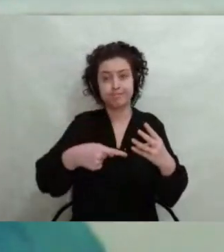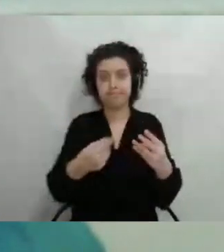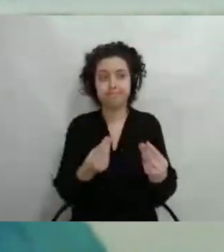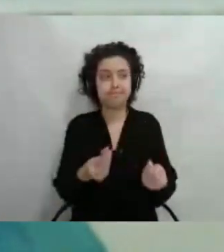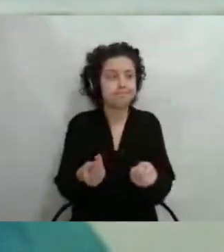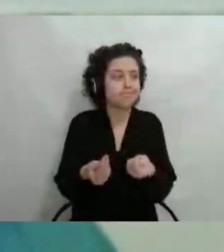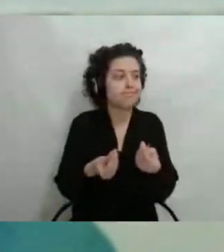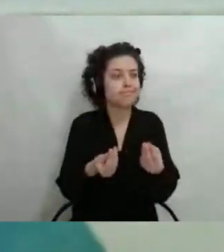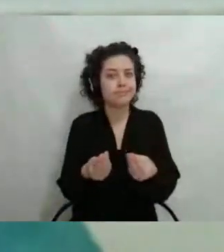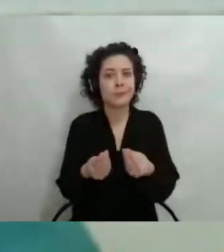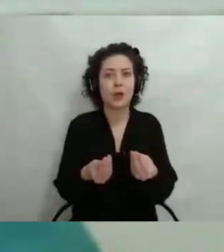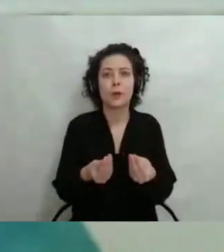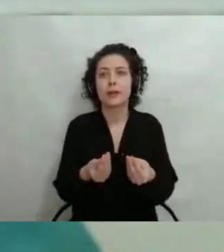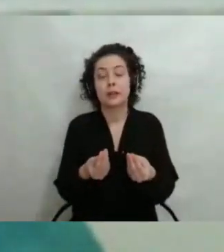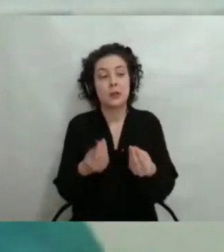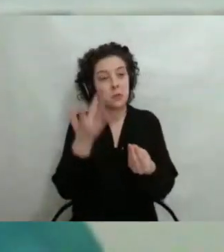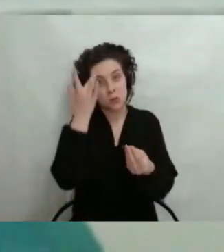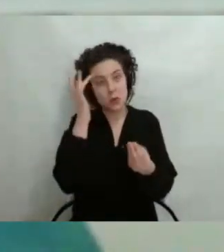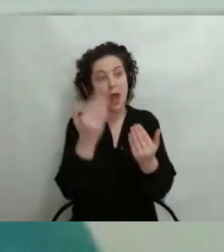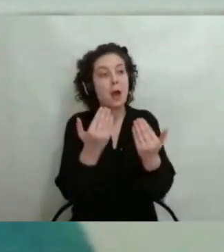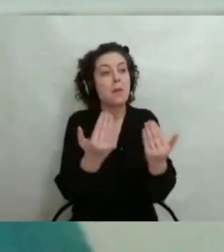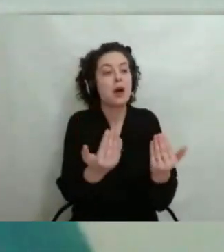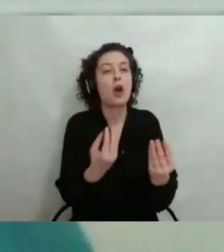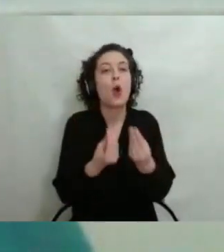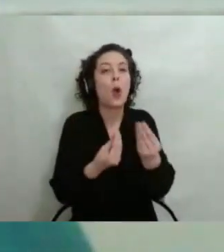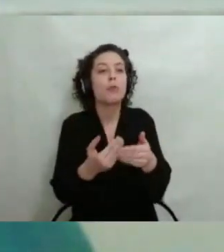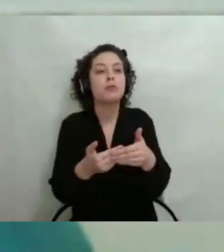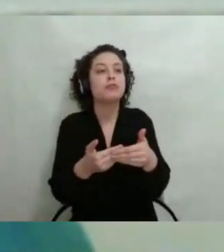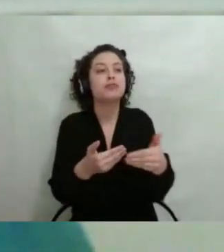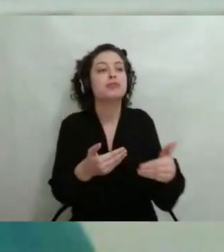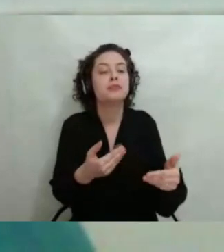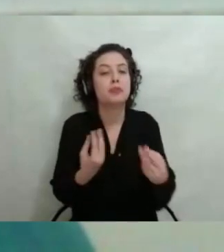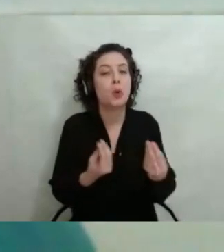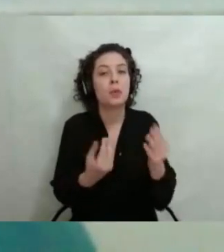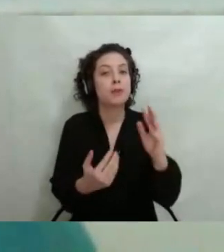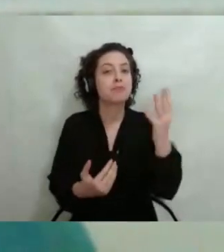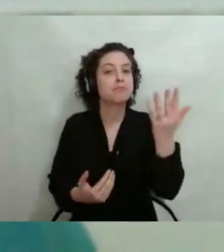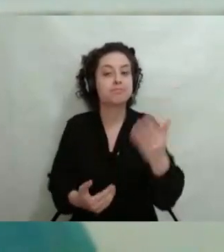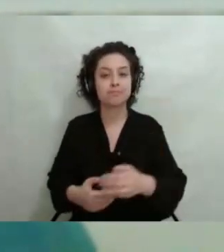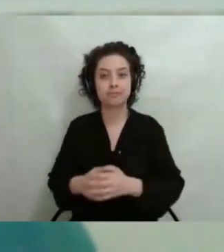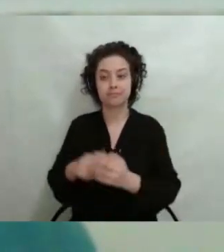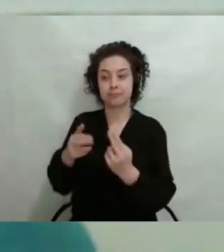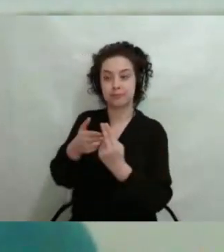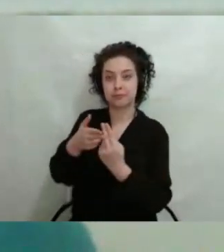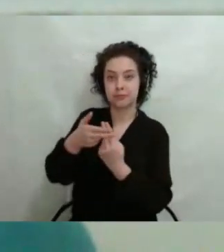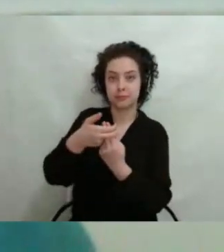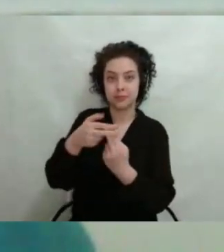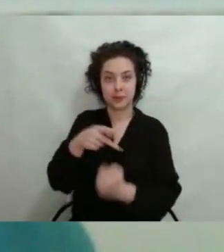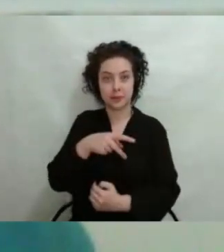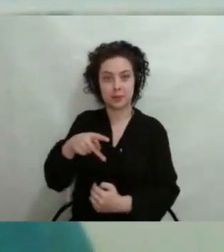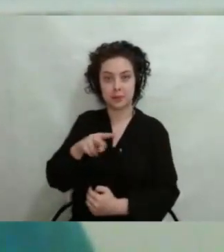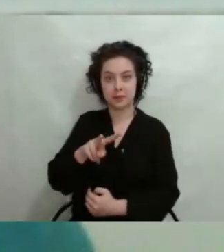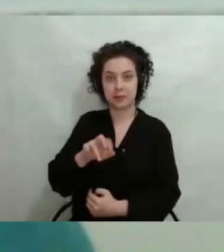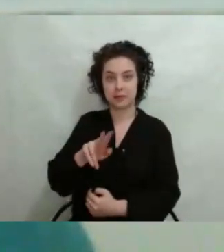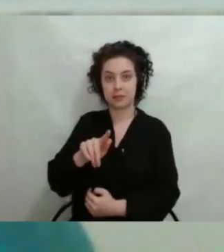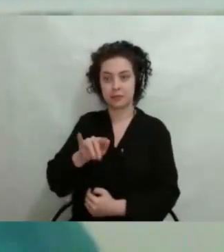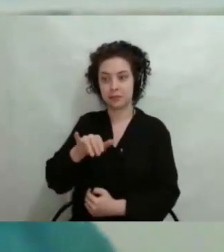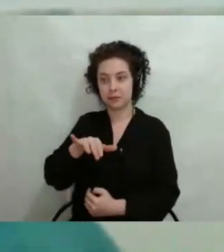de visualizar o seu desfecho. O SUS, como chamava a atenção a professora Virgínia,